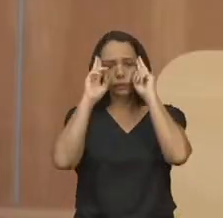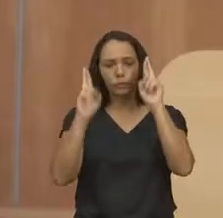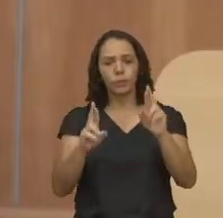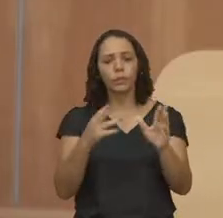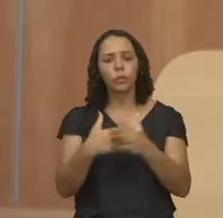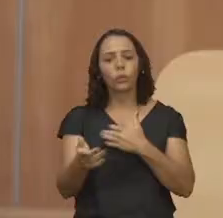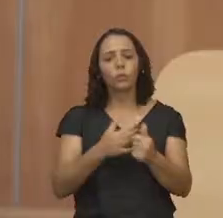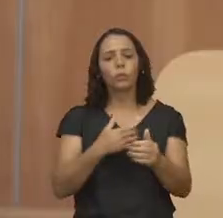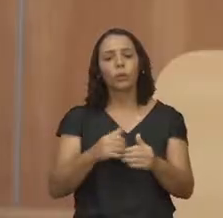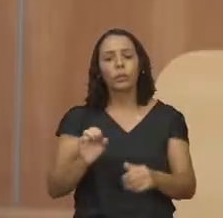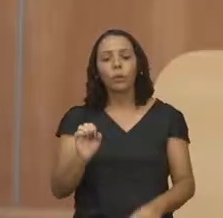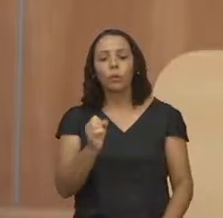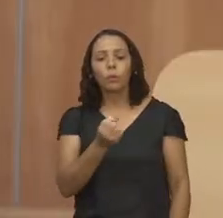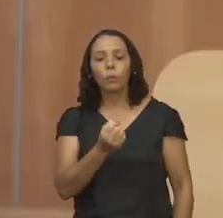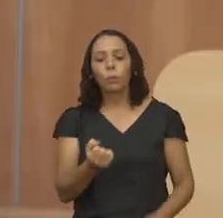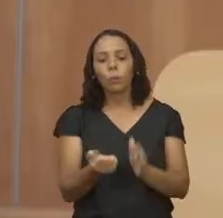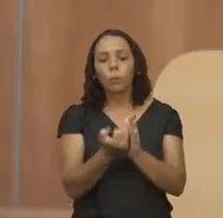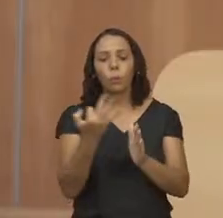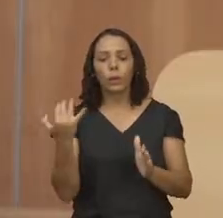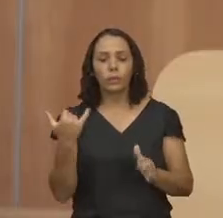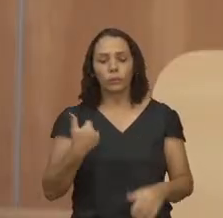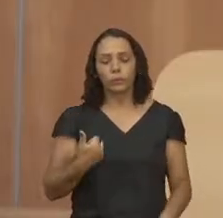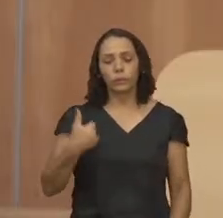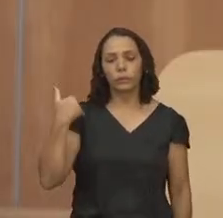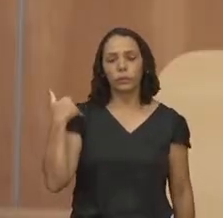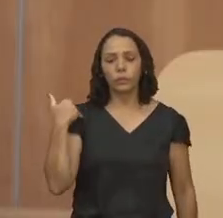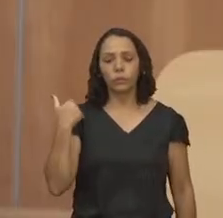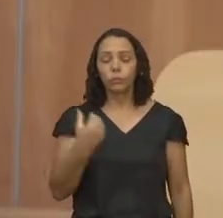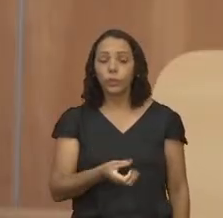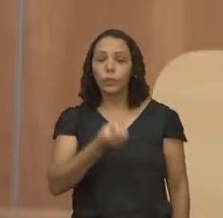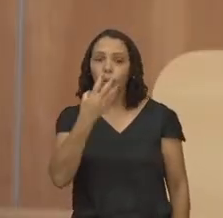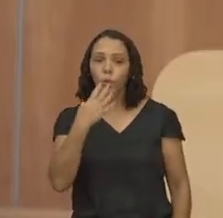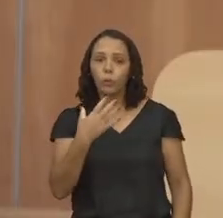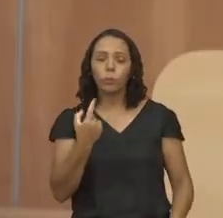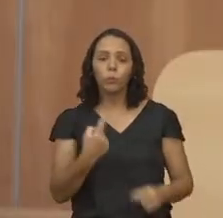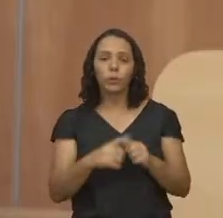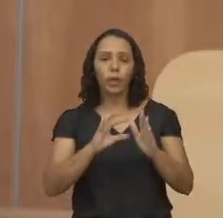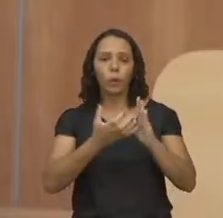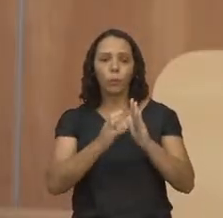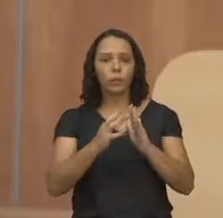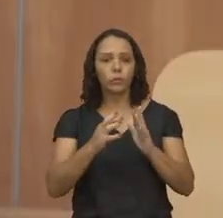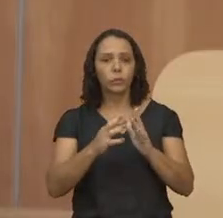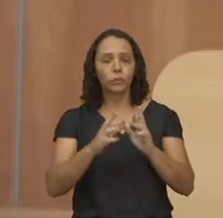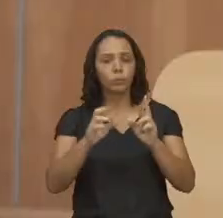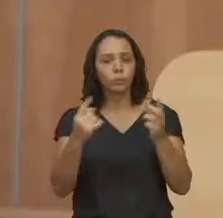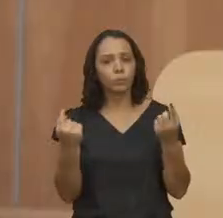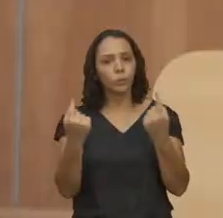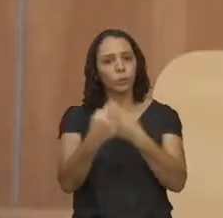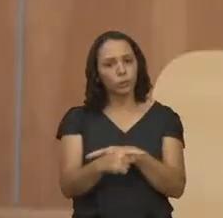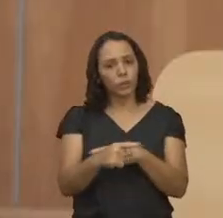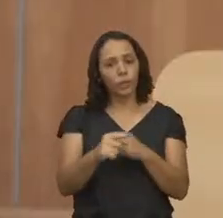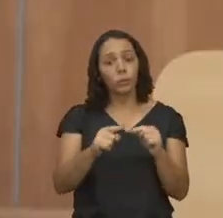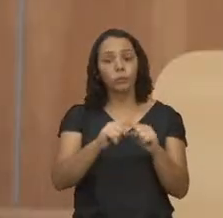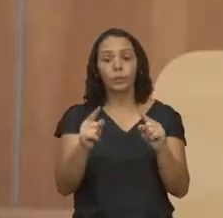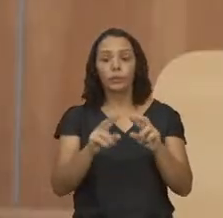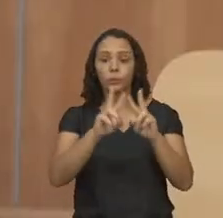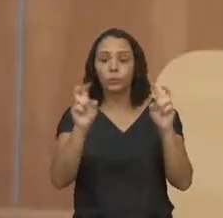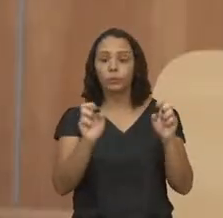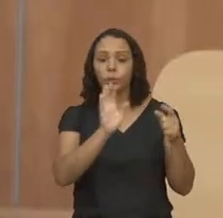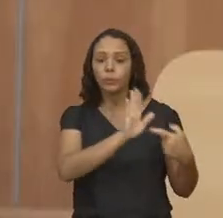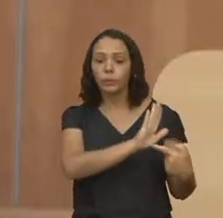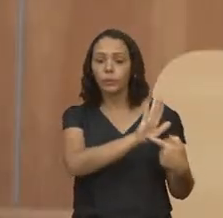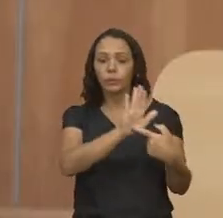E é muito bom, partidos distintos, né? Você não é do partido do presidente, mas está aqui trazendo esse tema para cá,